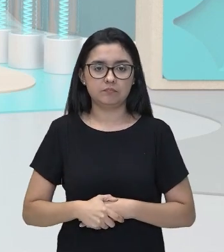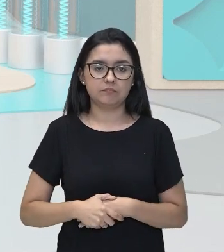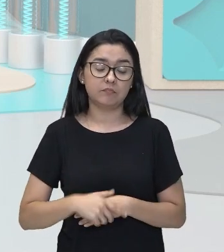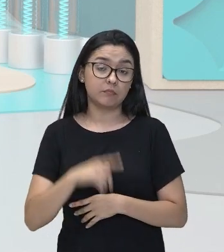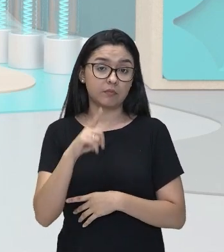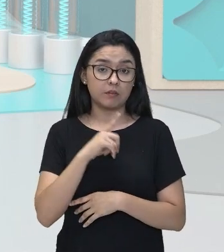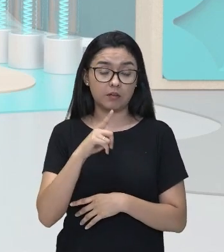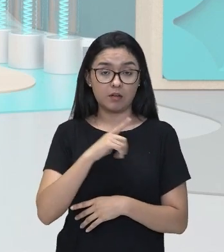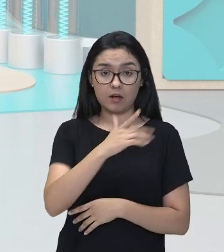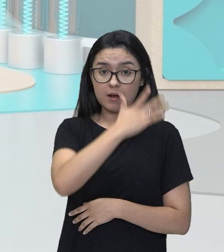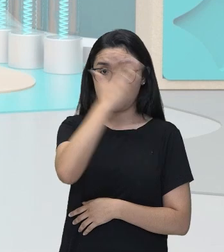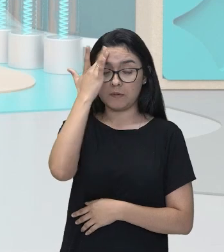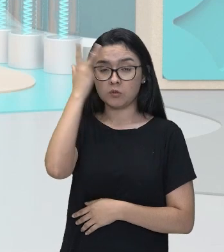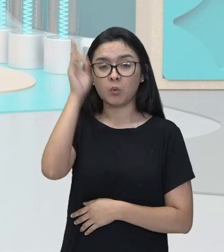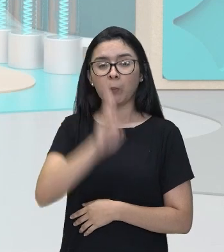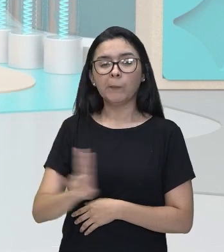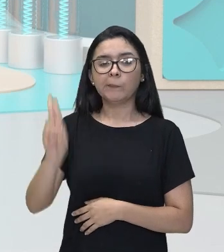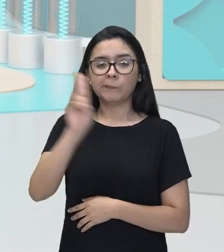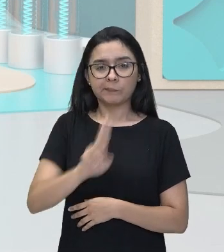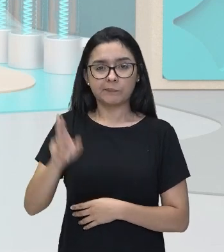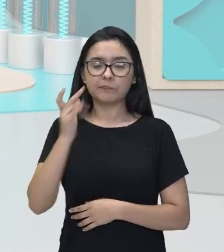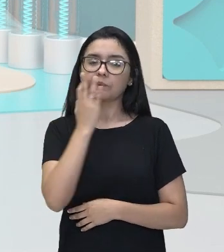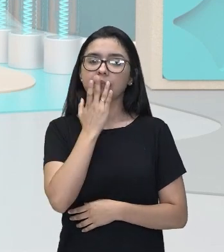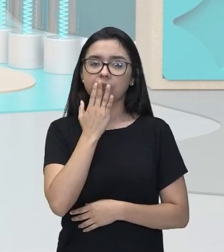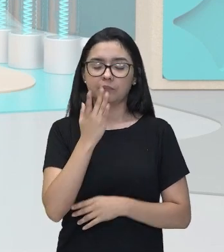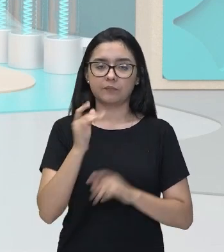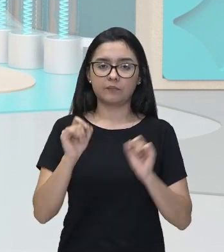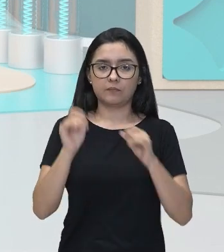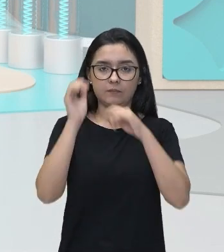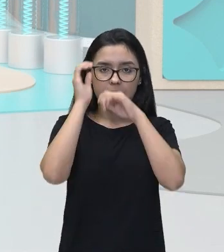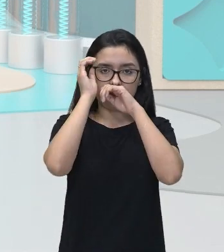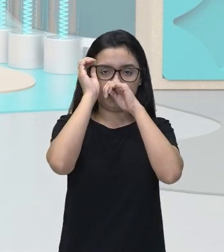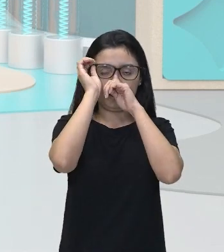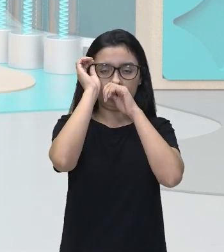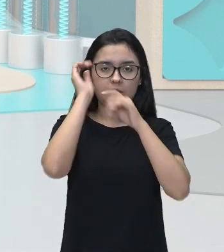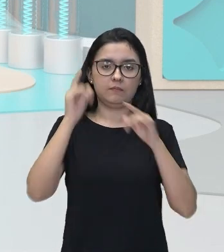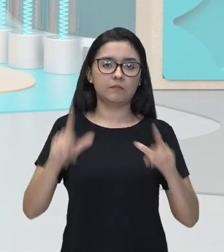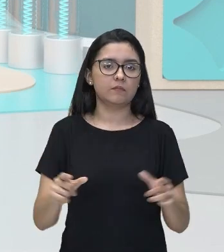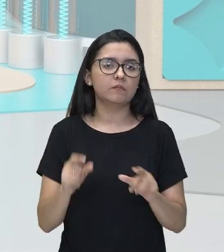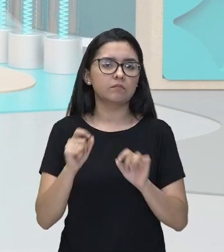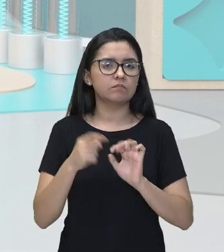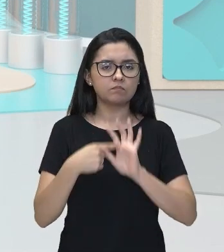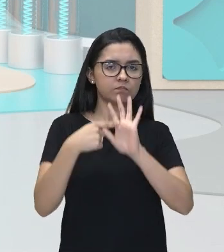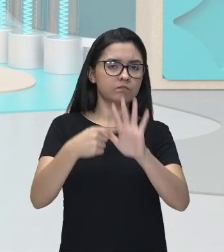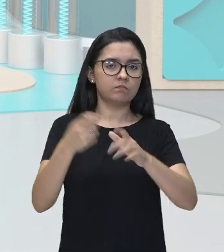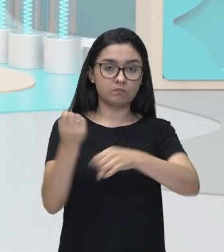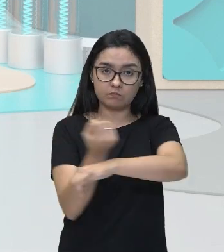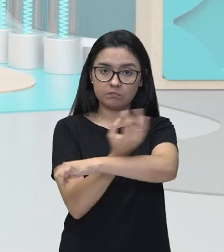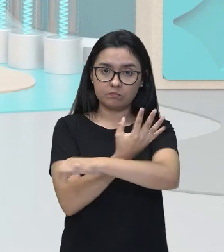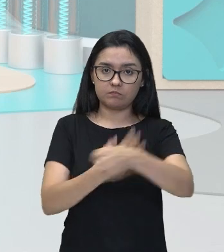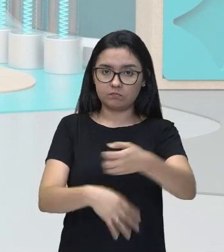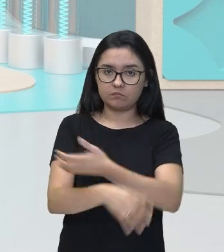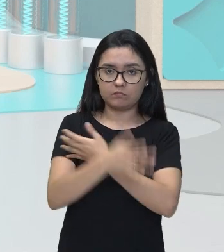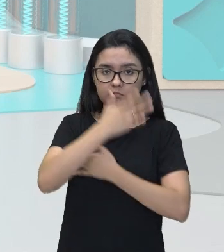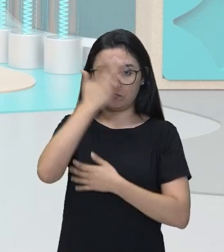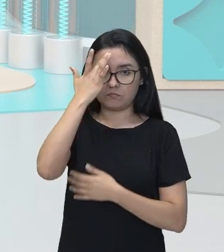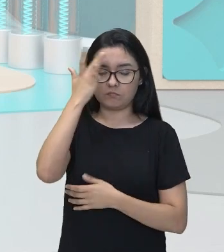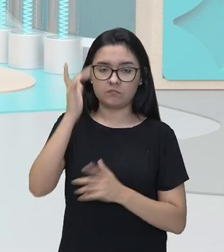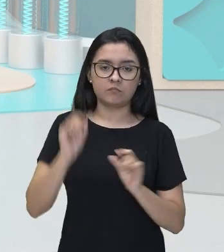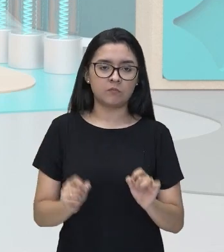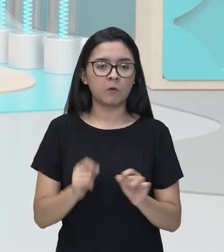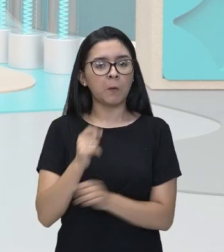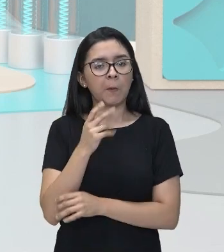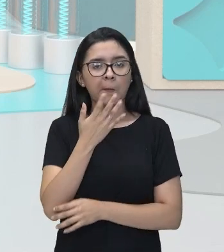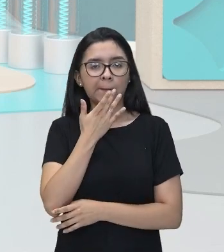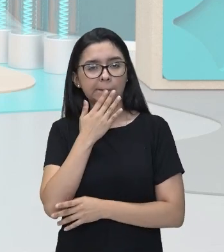ele utiliza muito da cor para transmitir emoções ao espectador. Então, ele utiliza cores